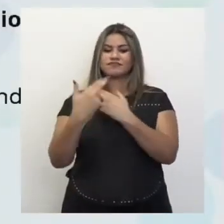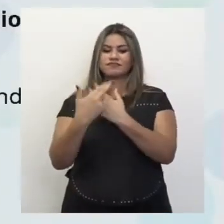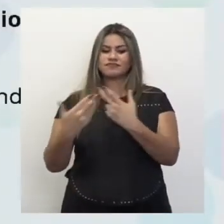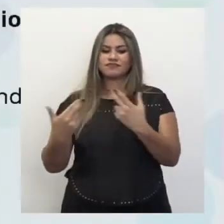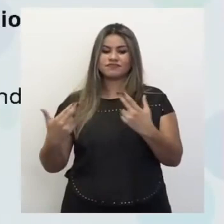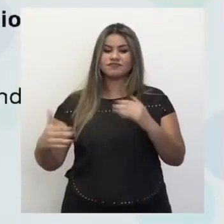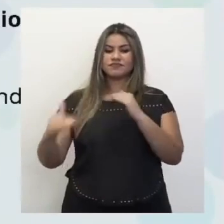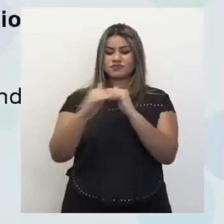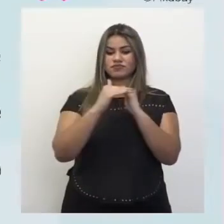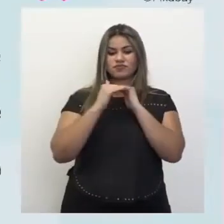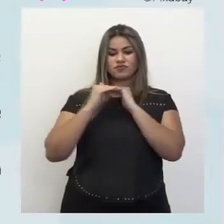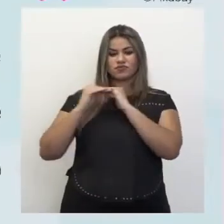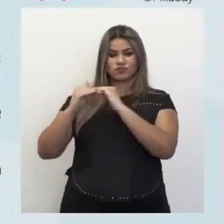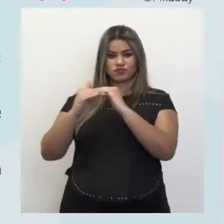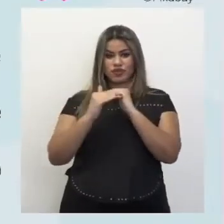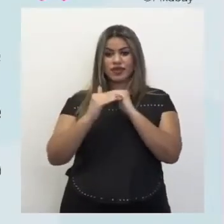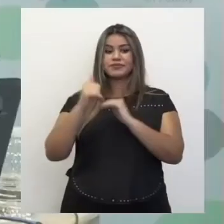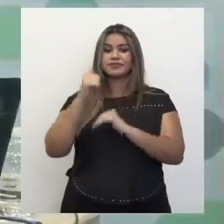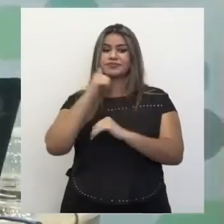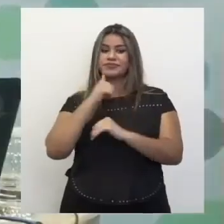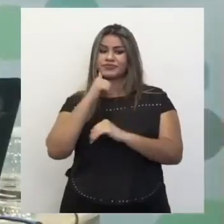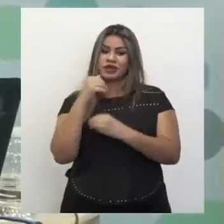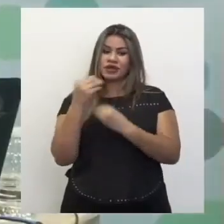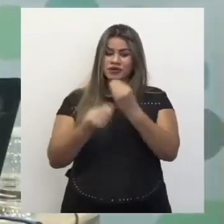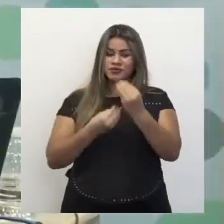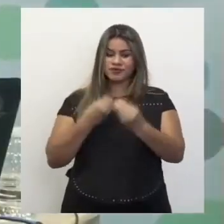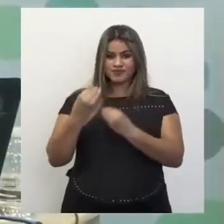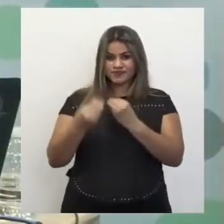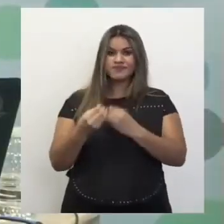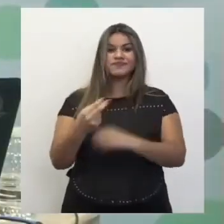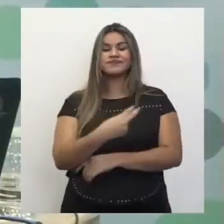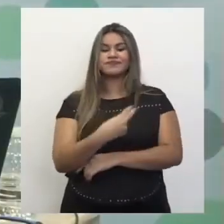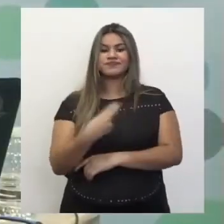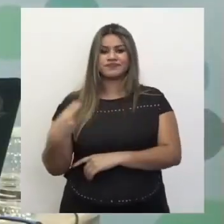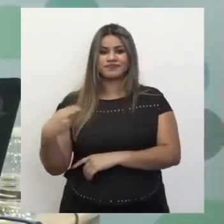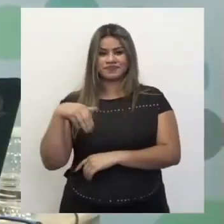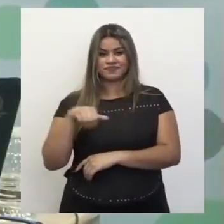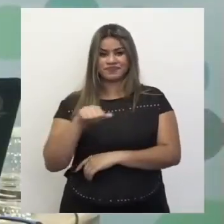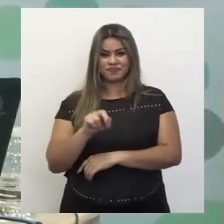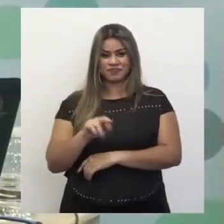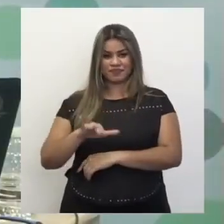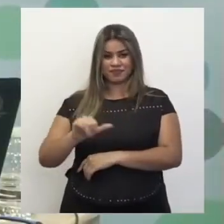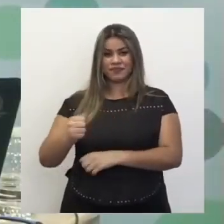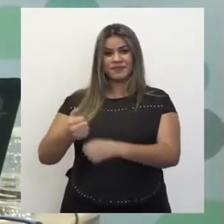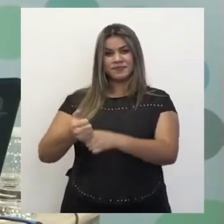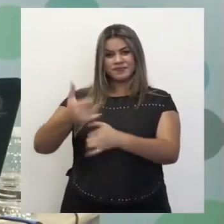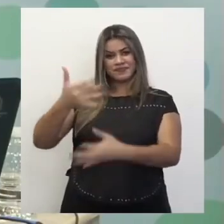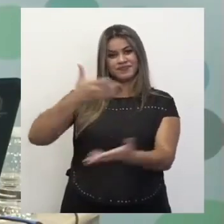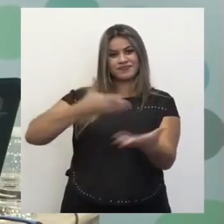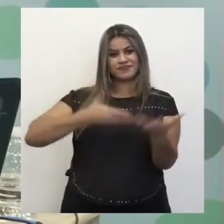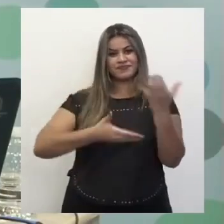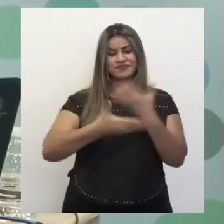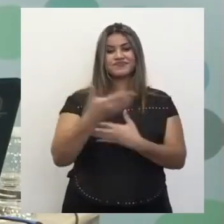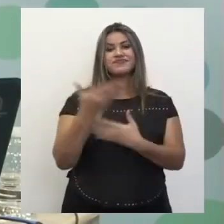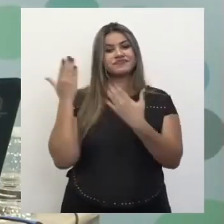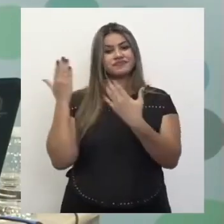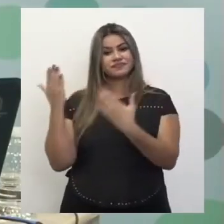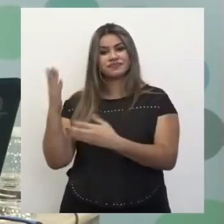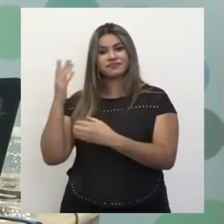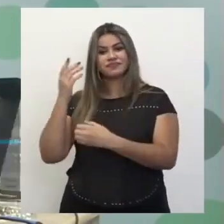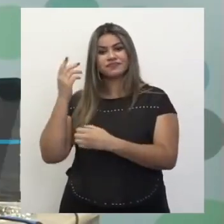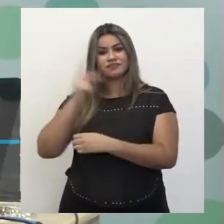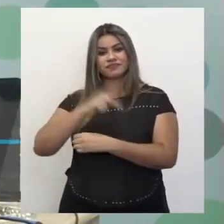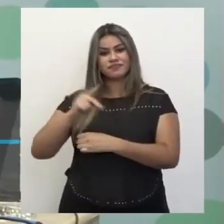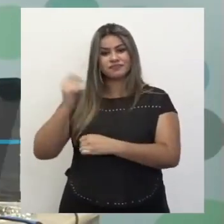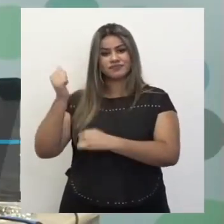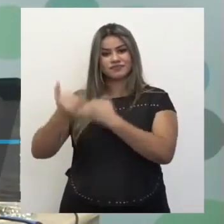mulher. Eu sou a professora Márcia, estarei fazendo com vocês a interação através do chat e apresento a vocês, né, o professor que irá